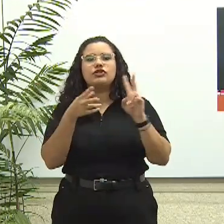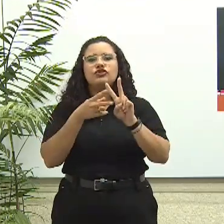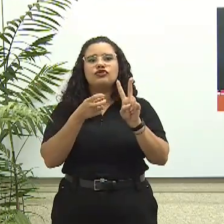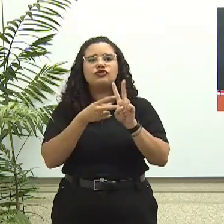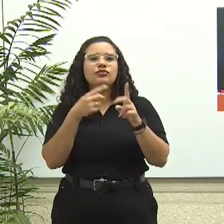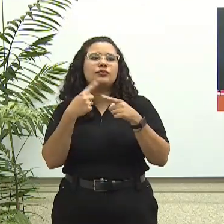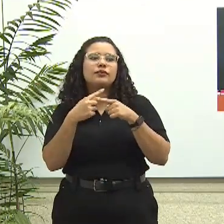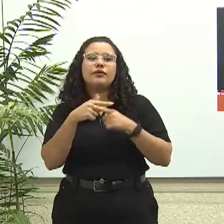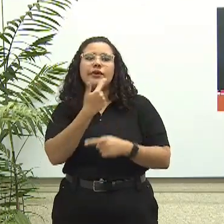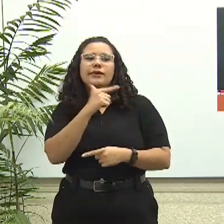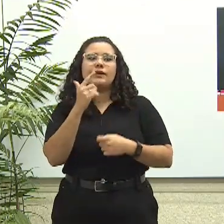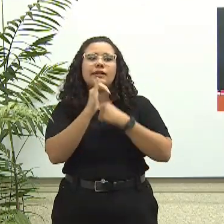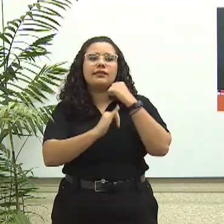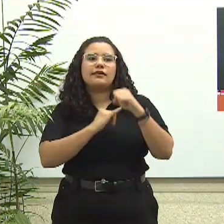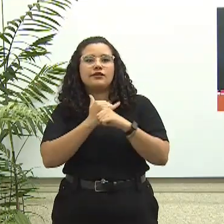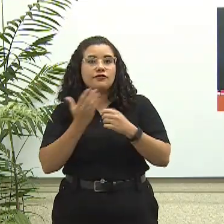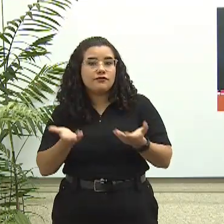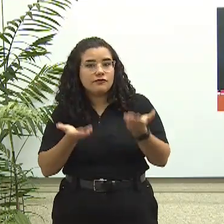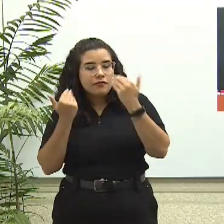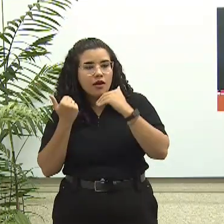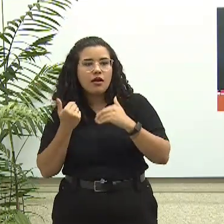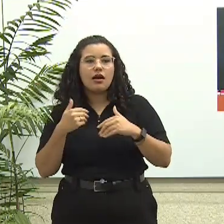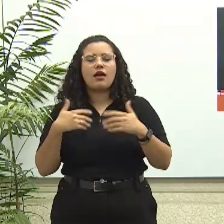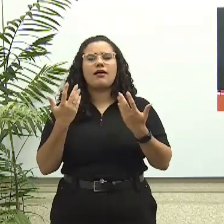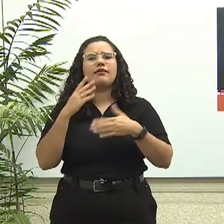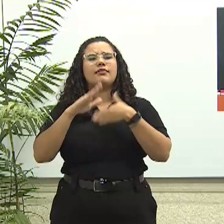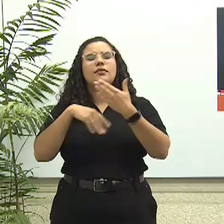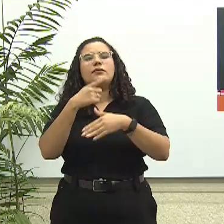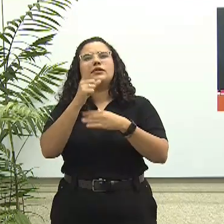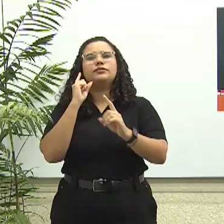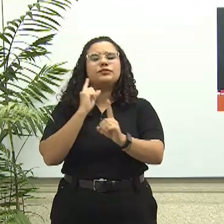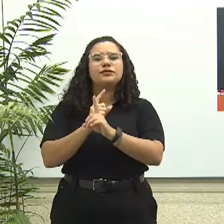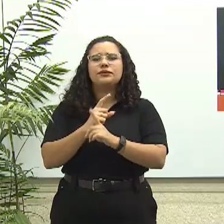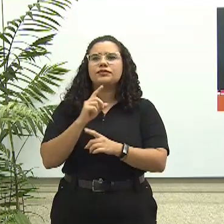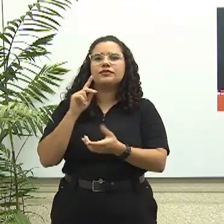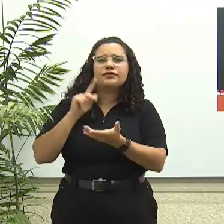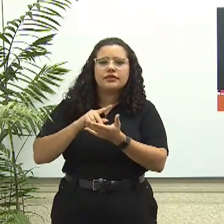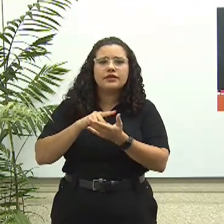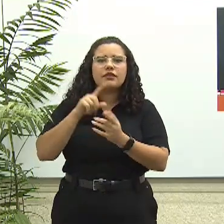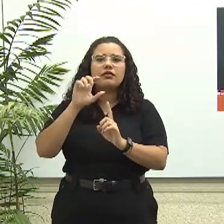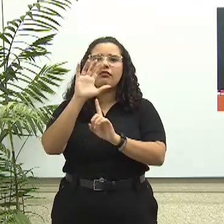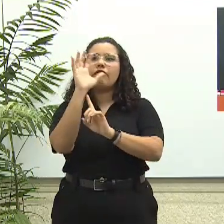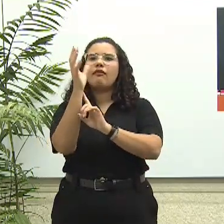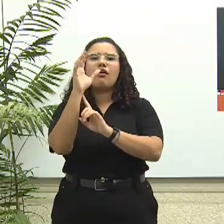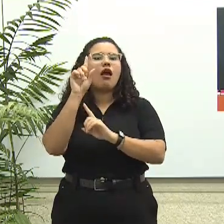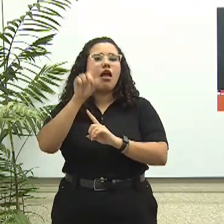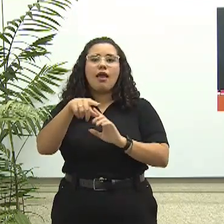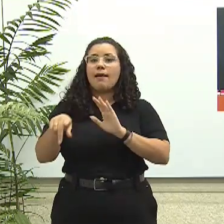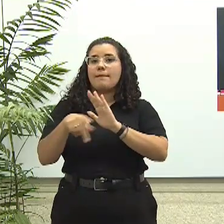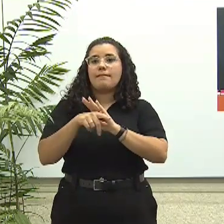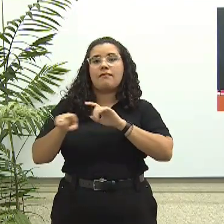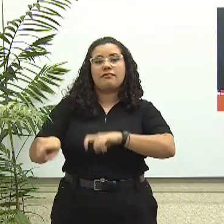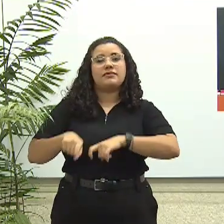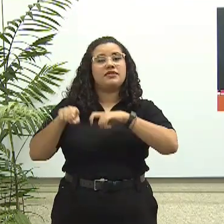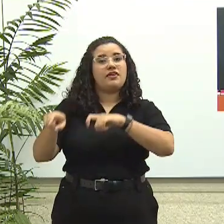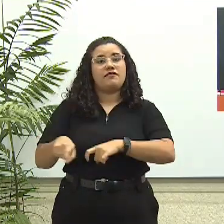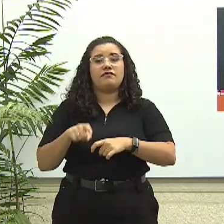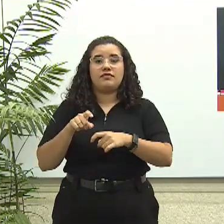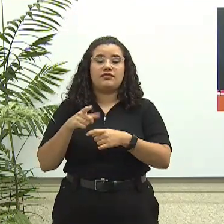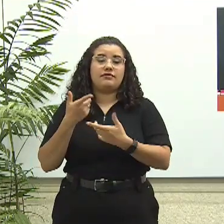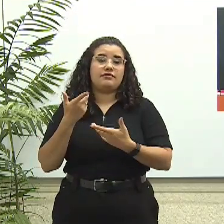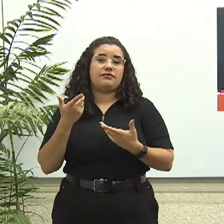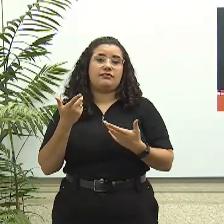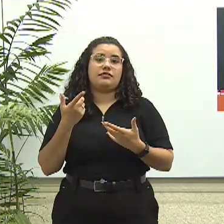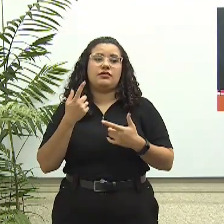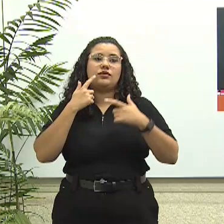tem sinal de internet lá vamos levar internet e aí depois você descobre que na verdade as antenas estavam a serviço dos garimpo ilegal na nas nas